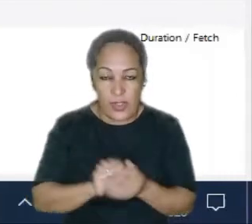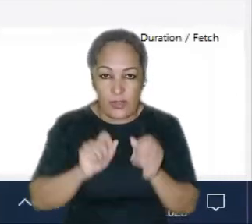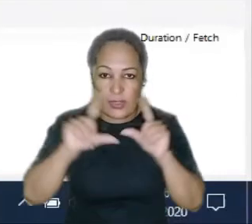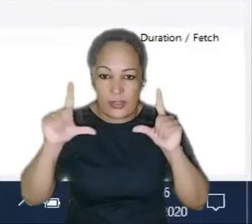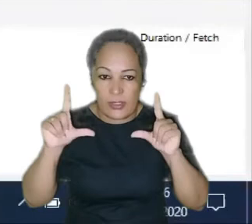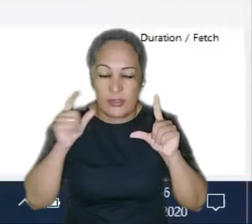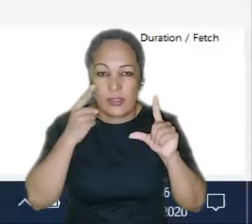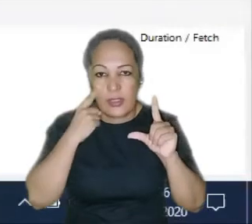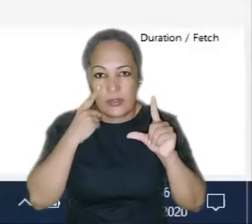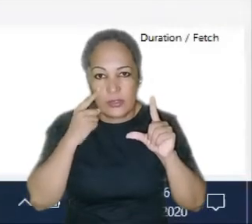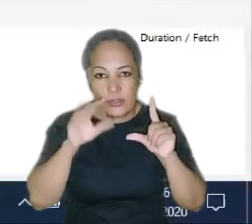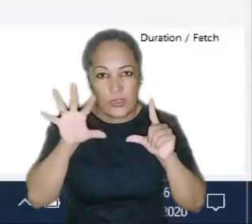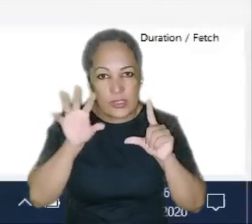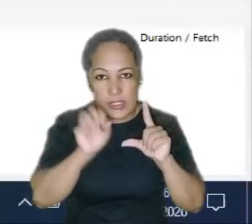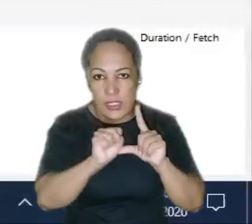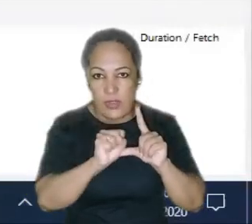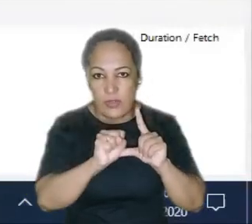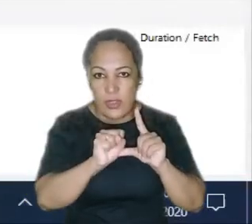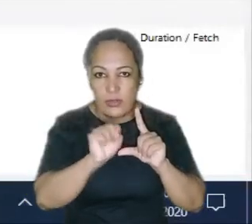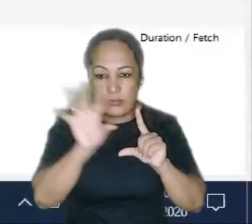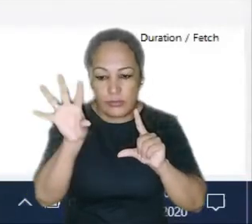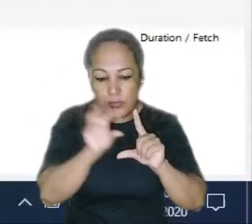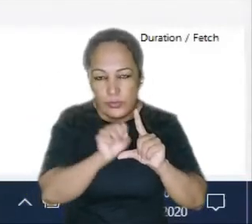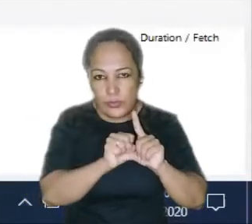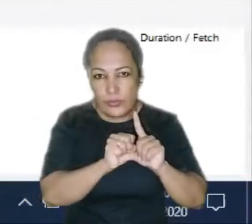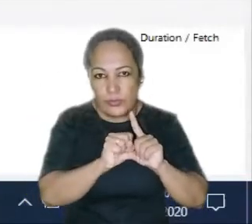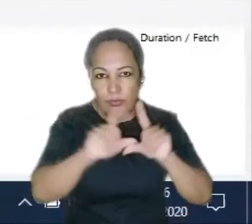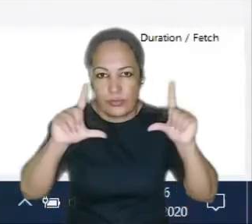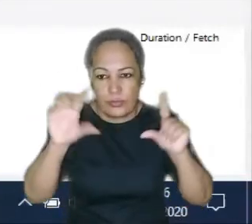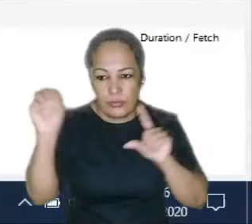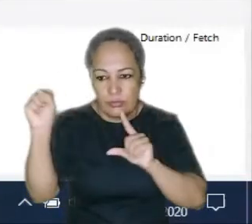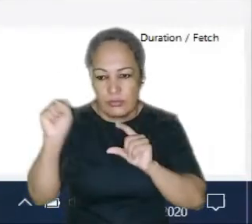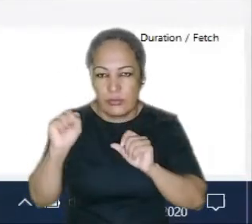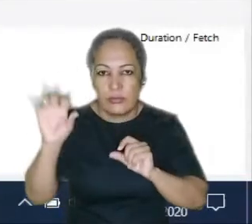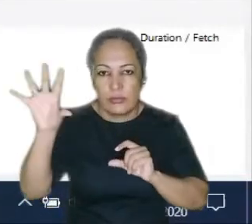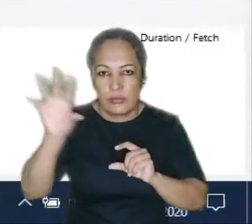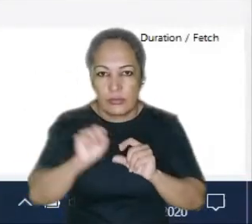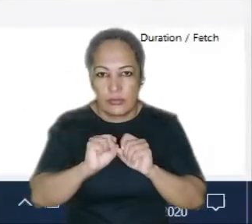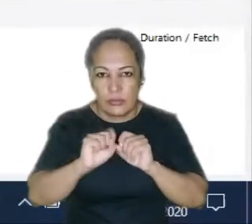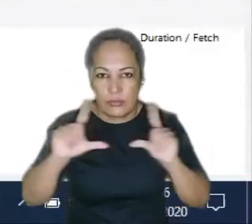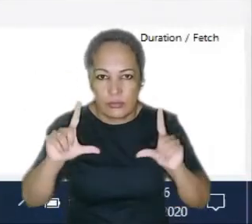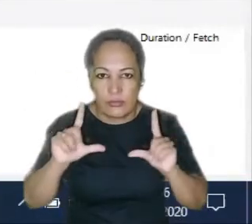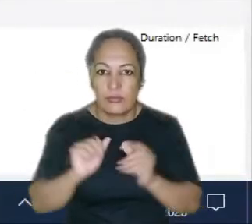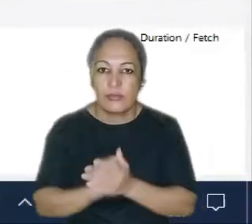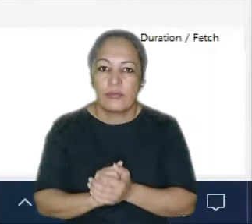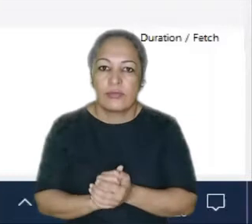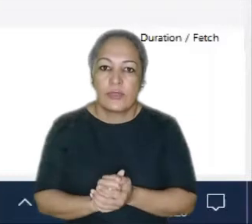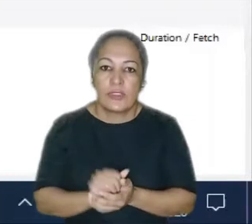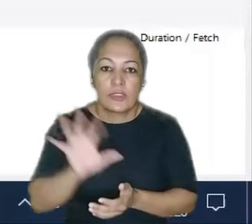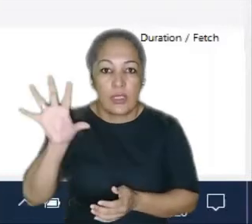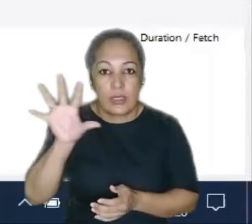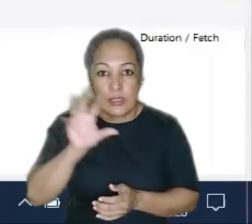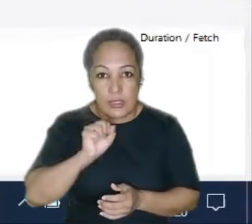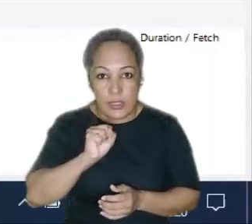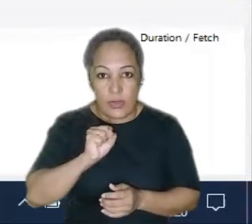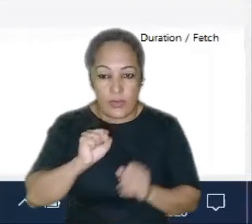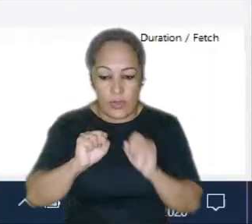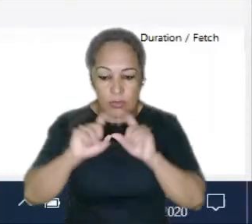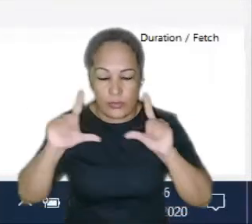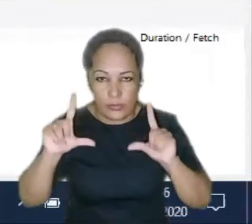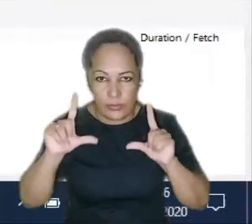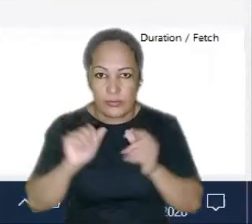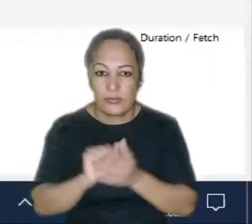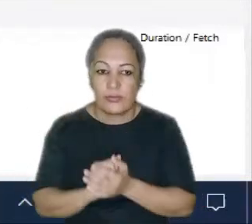salvar, ó. Então vamos colocar aqui um local para salvar ele. Então, vou colocar aqui, ó, teste, tá? Só para vocês